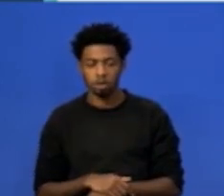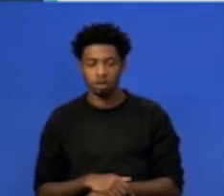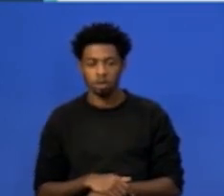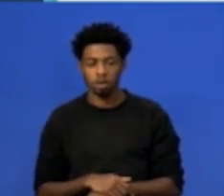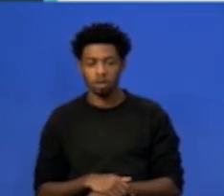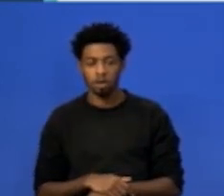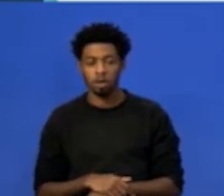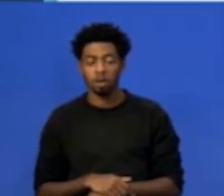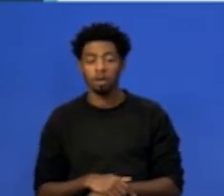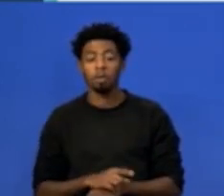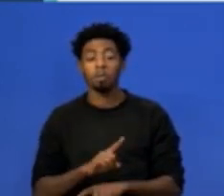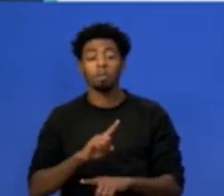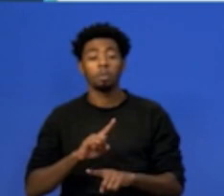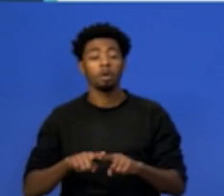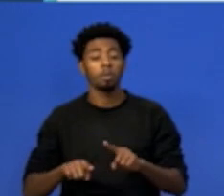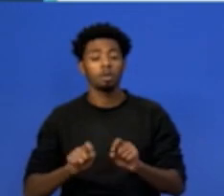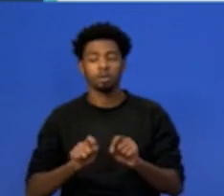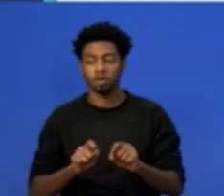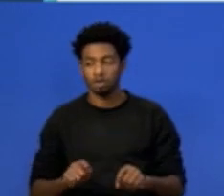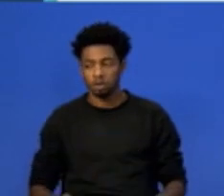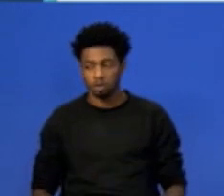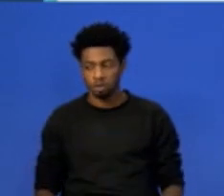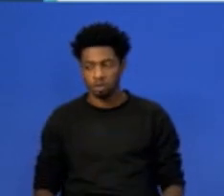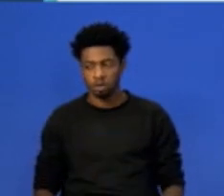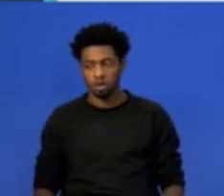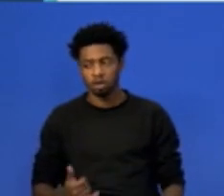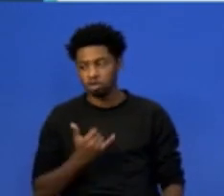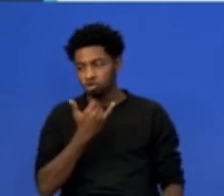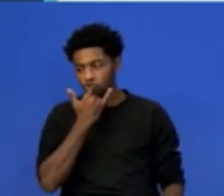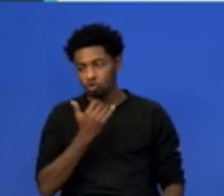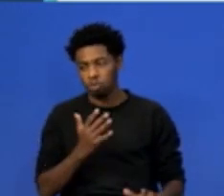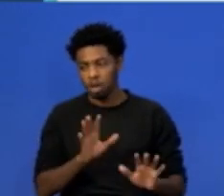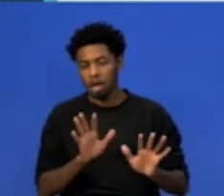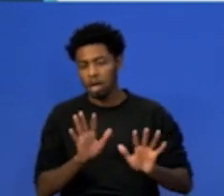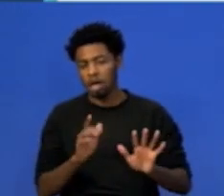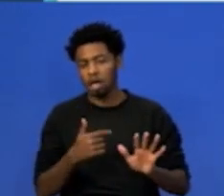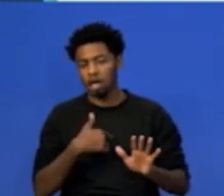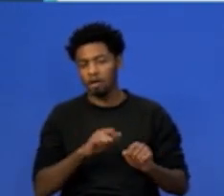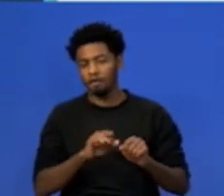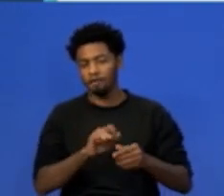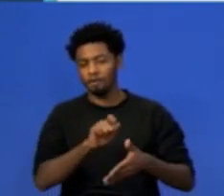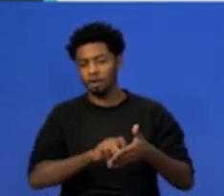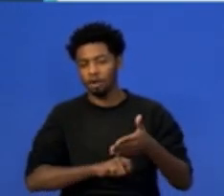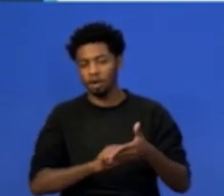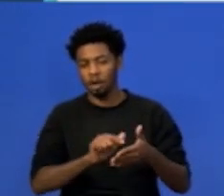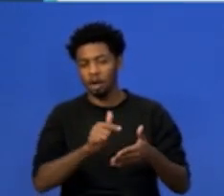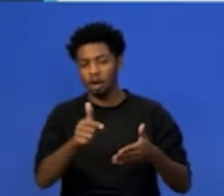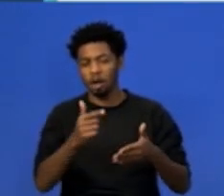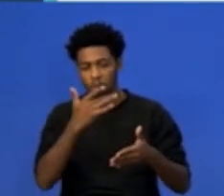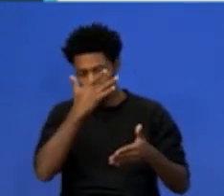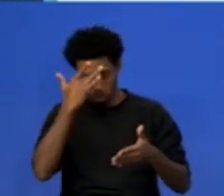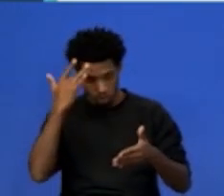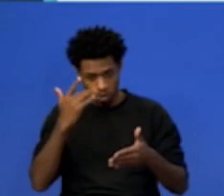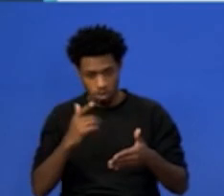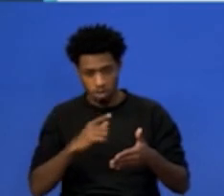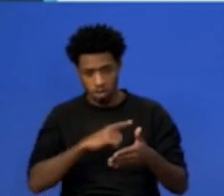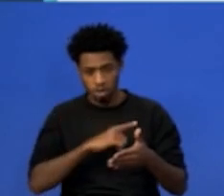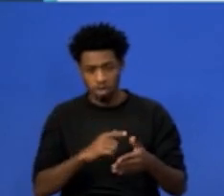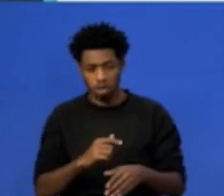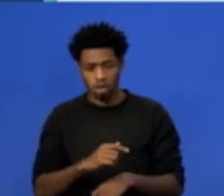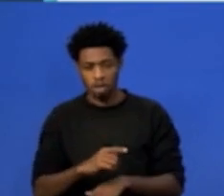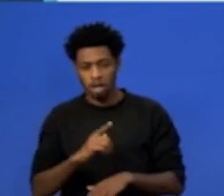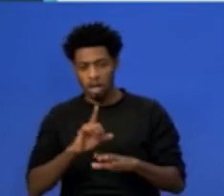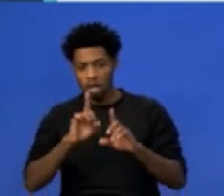pré-existentes, que é proibido recusar contratos de beneficiários que sejam portadores